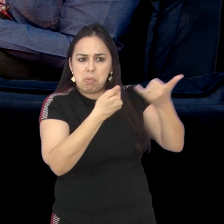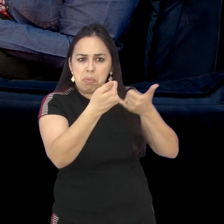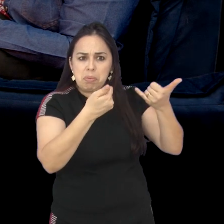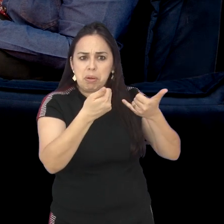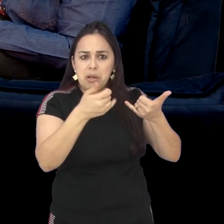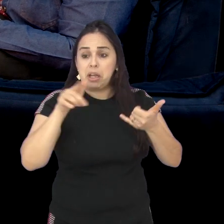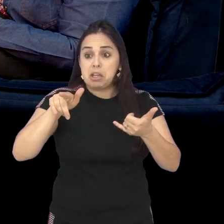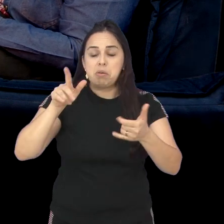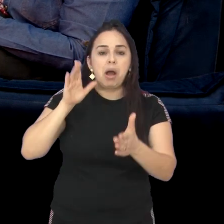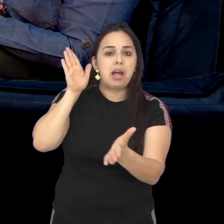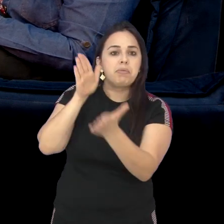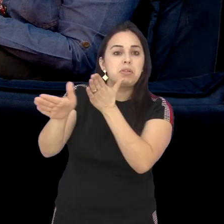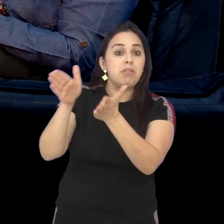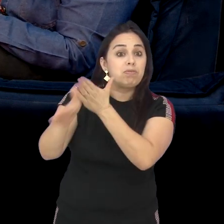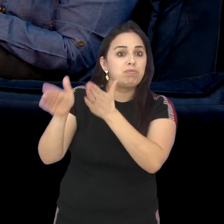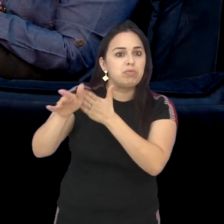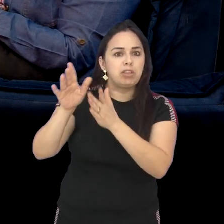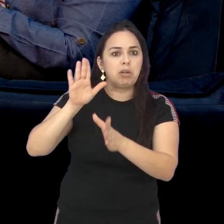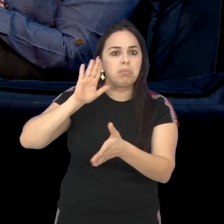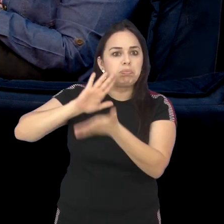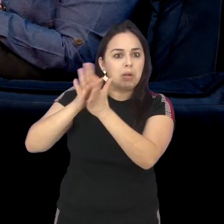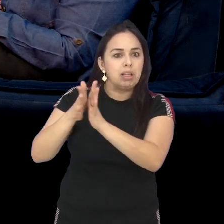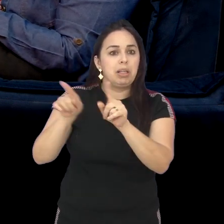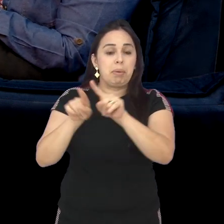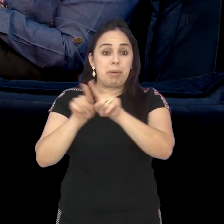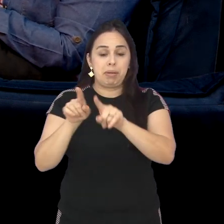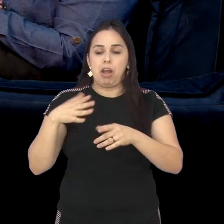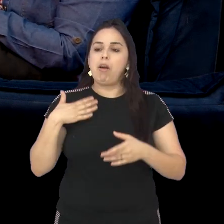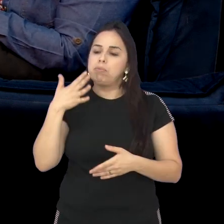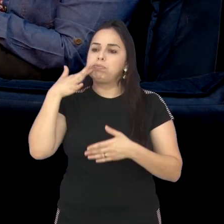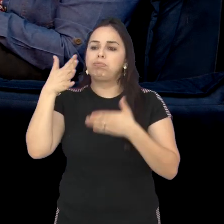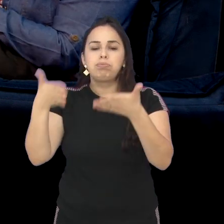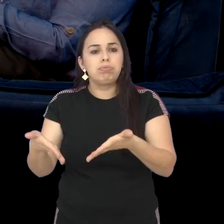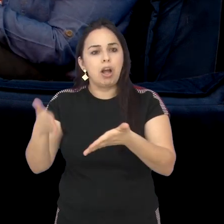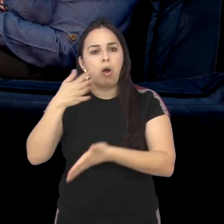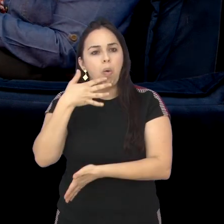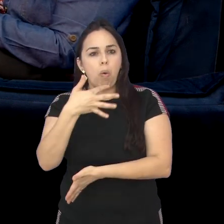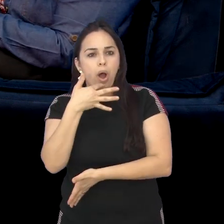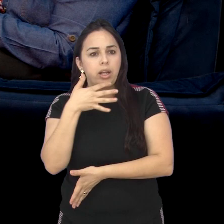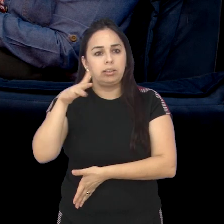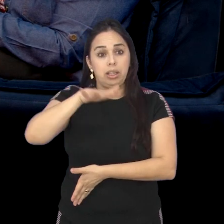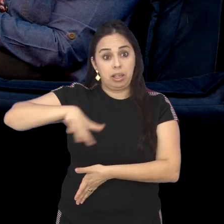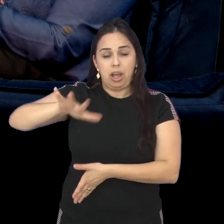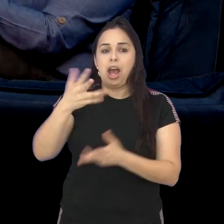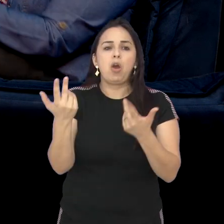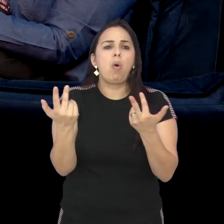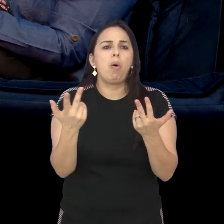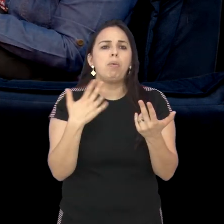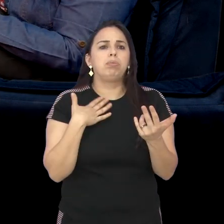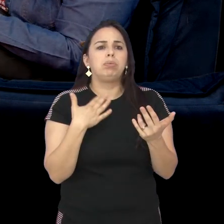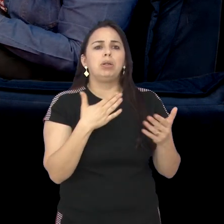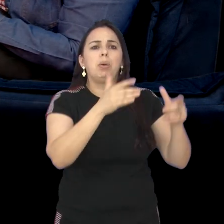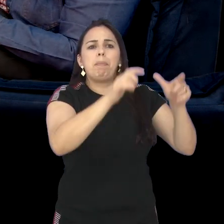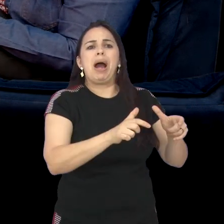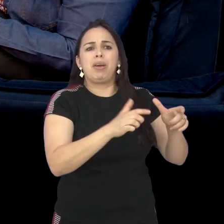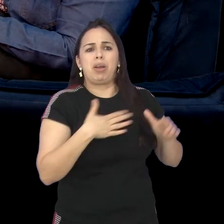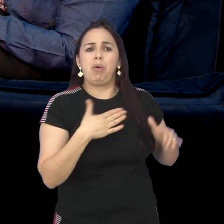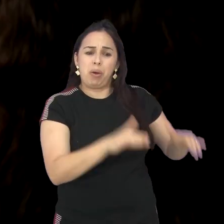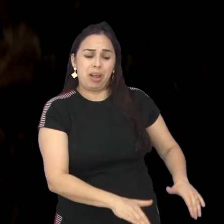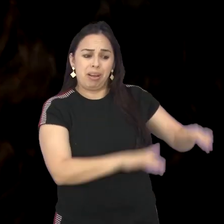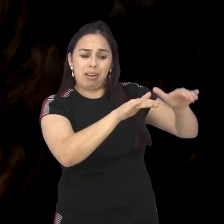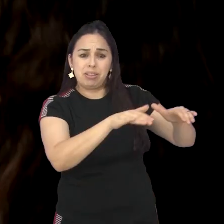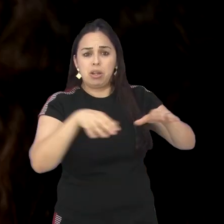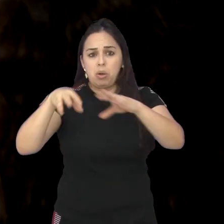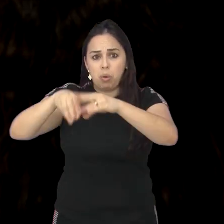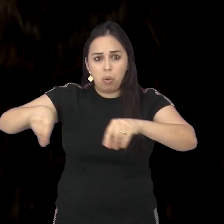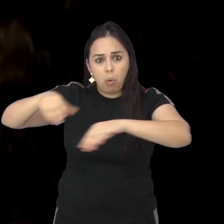de lá. Então, eu fui lá conhecer, ele era um bairro, como o bairro onde eu cresci, sim, né? Com rua de terra, Uhum. com